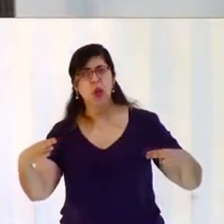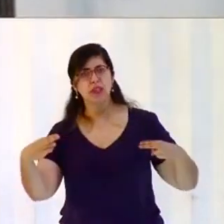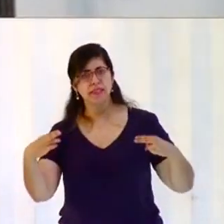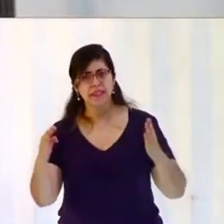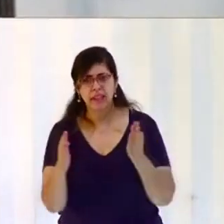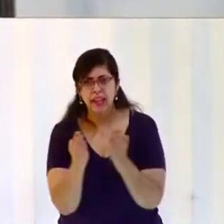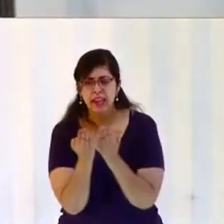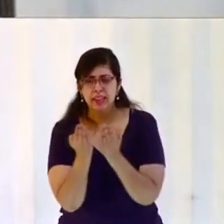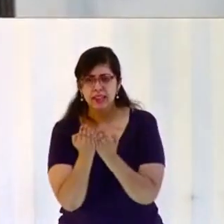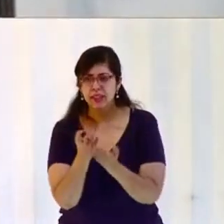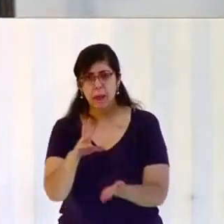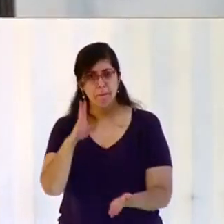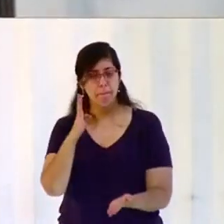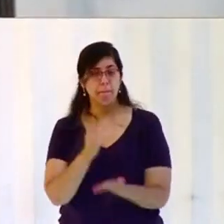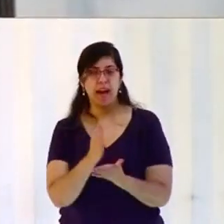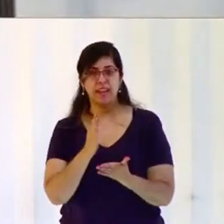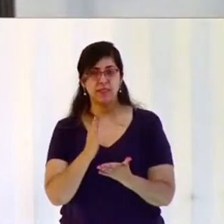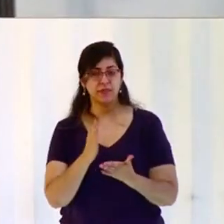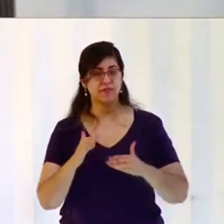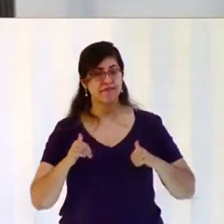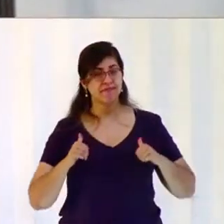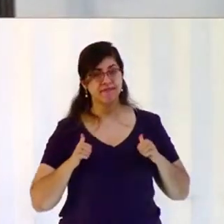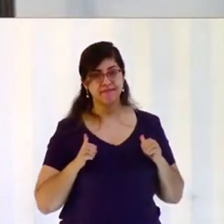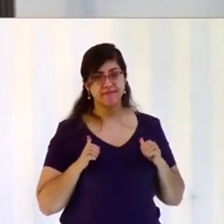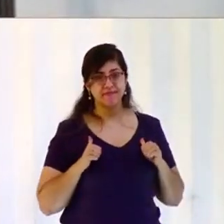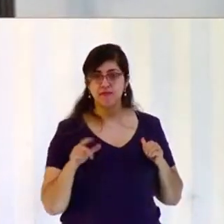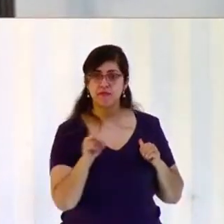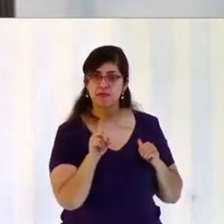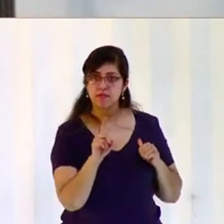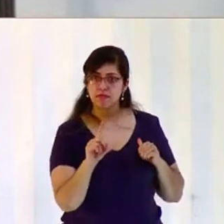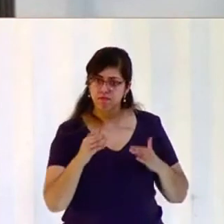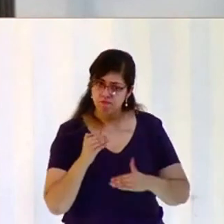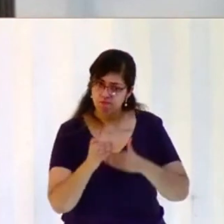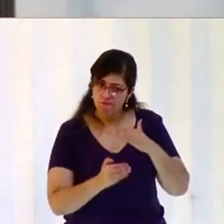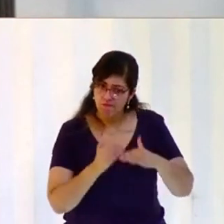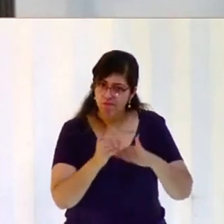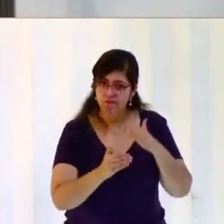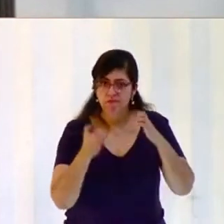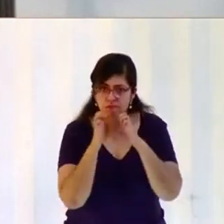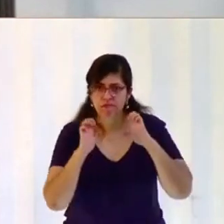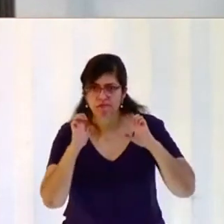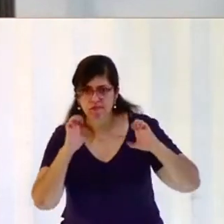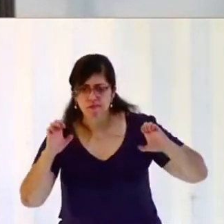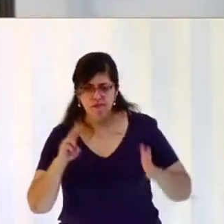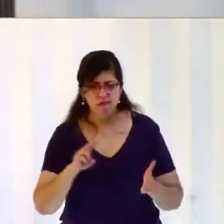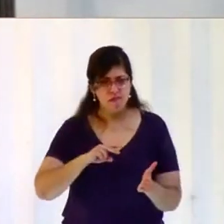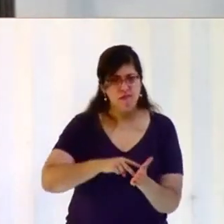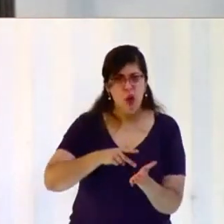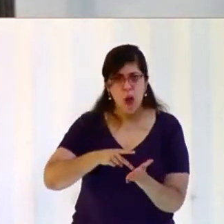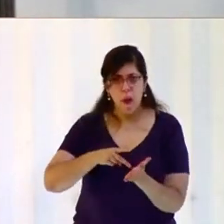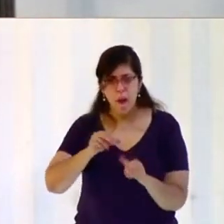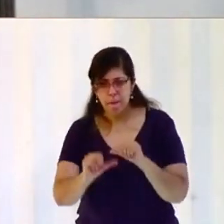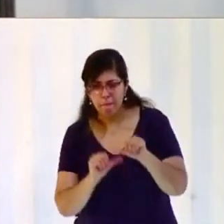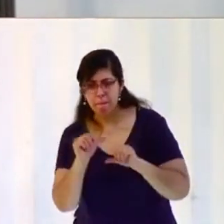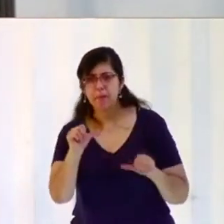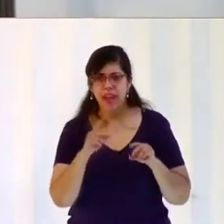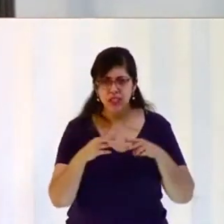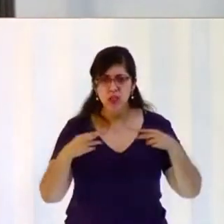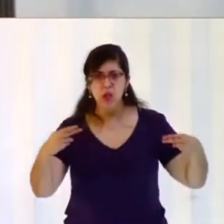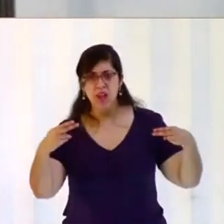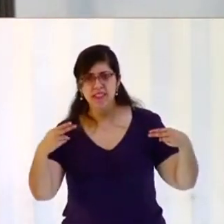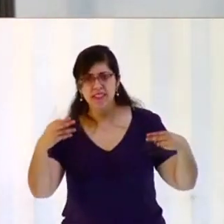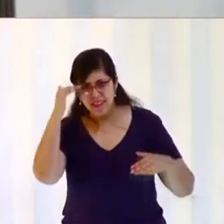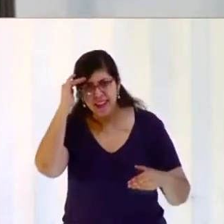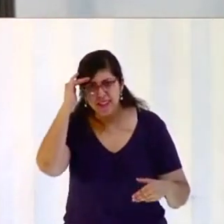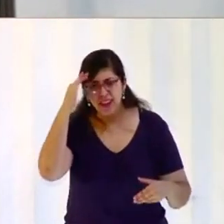cristianismo, é que ele não para. Ele atravessa os séculos. E ele sempre apresenta uma novidade ao mundo da sua